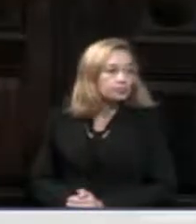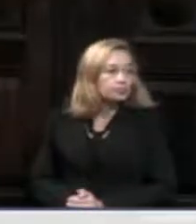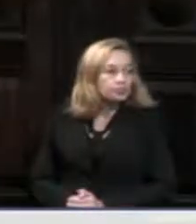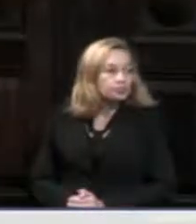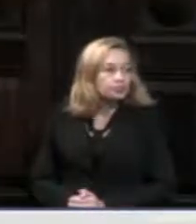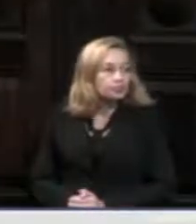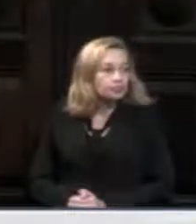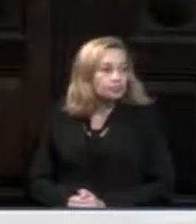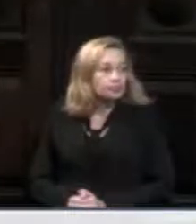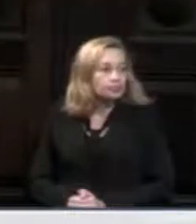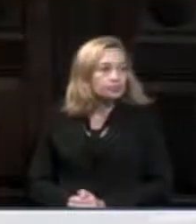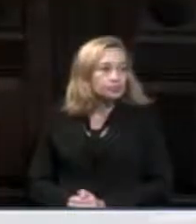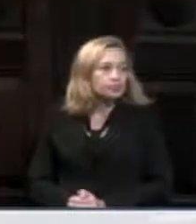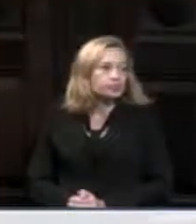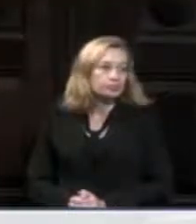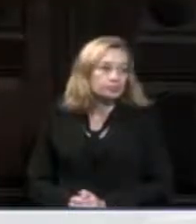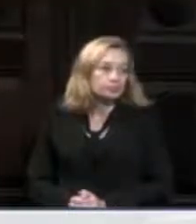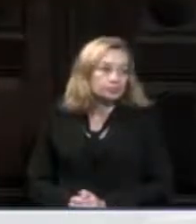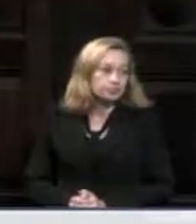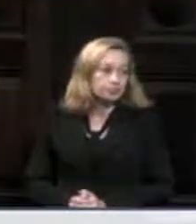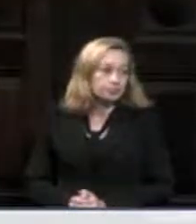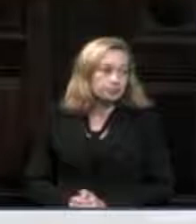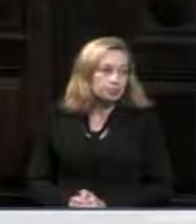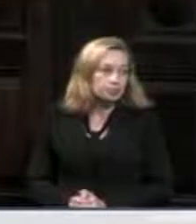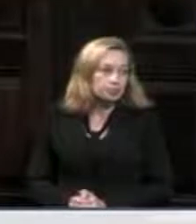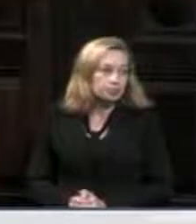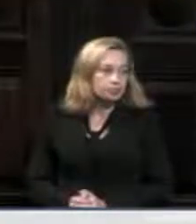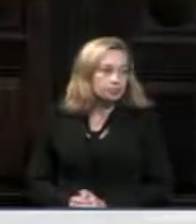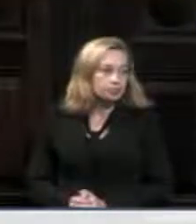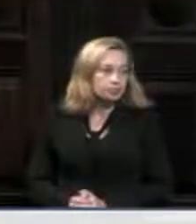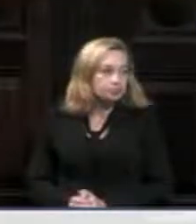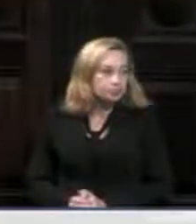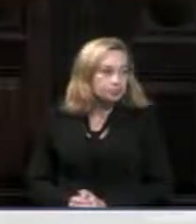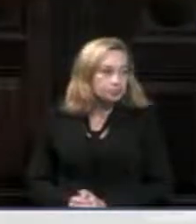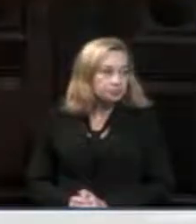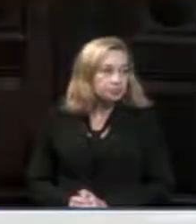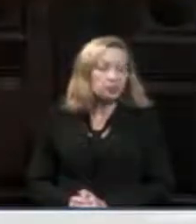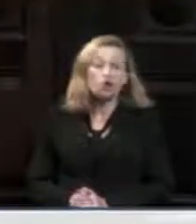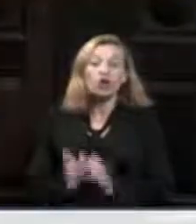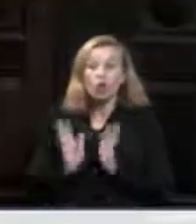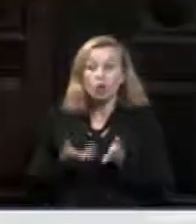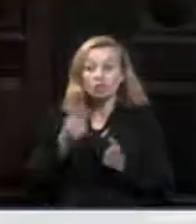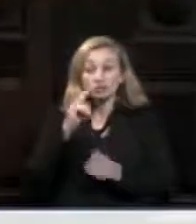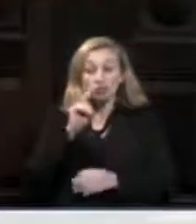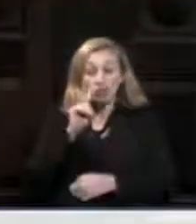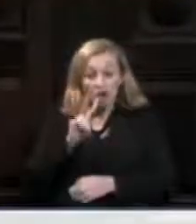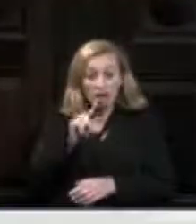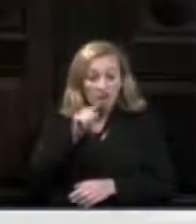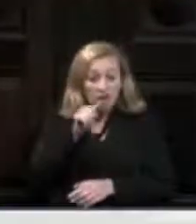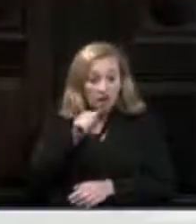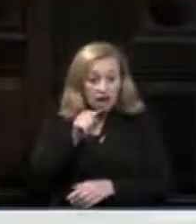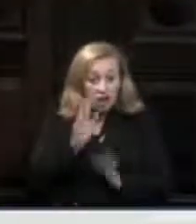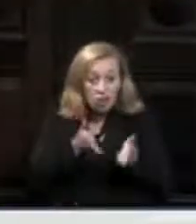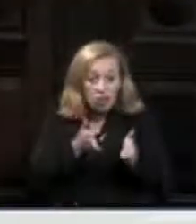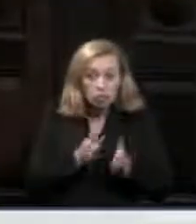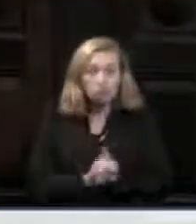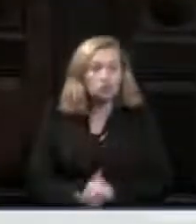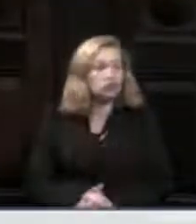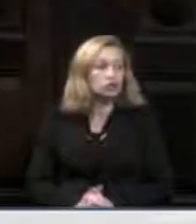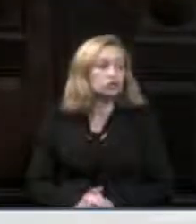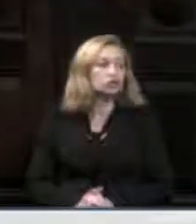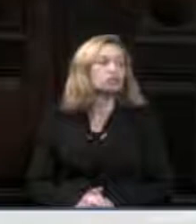fez a comunidade com toras de eucalipto. Quem vai hoje ainda lá ver aquelas toras de eucaliptos